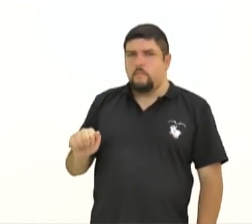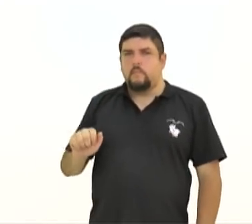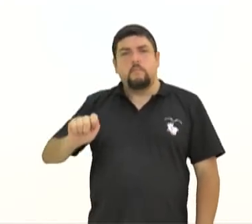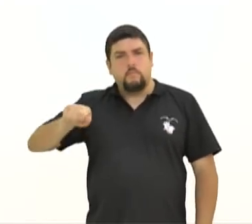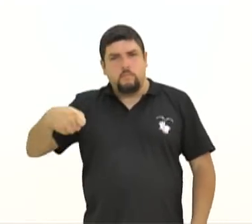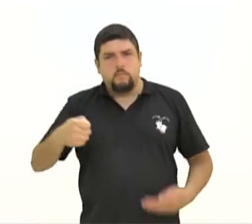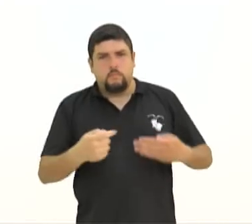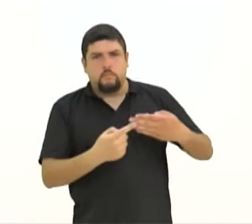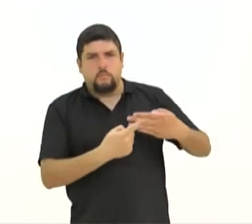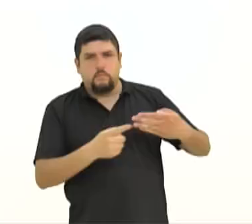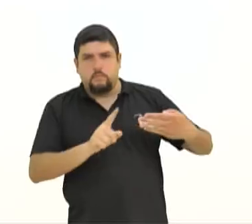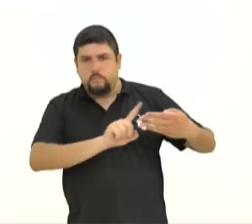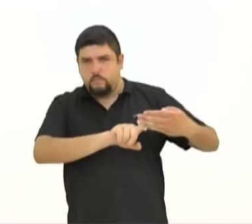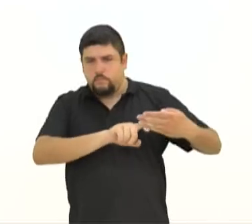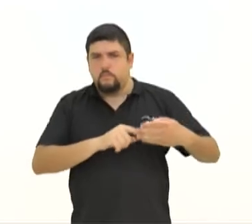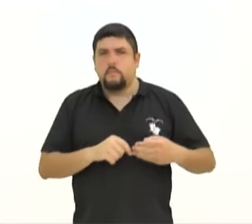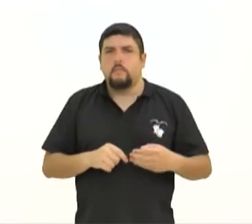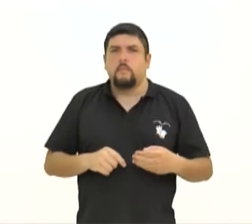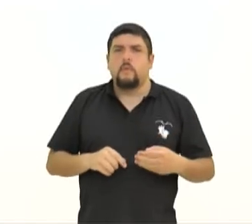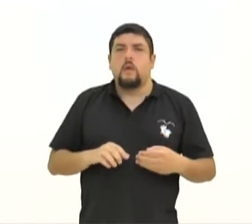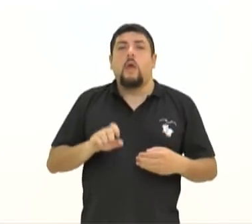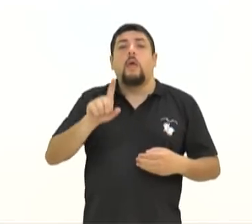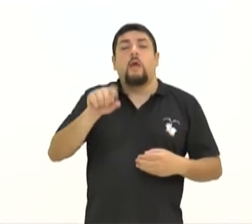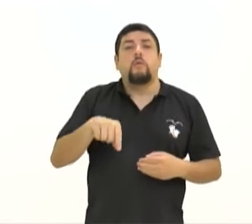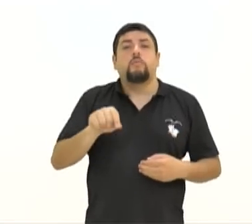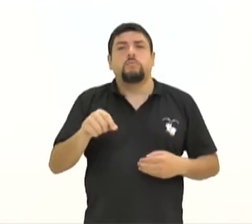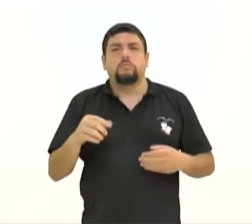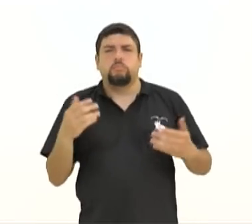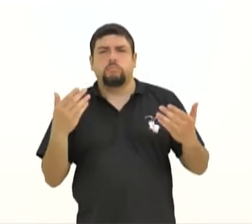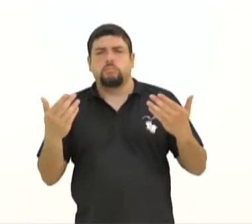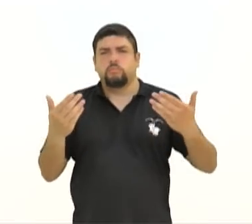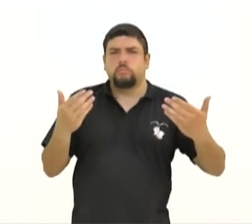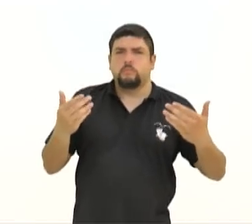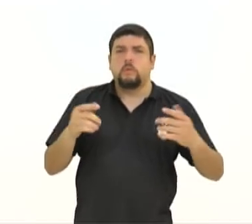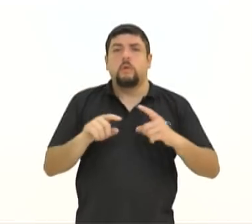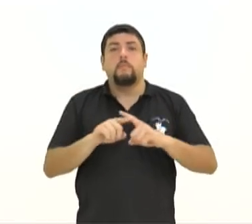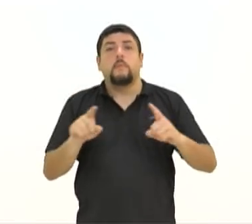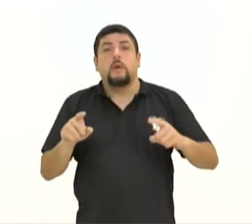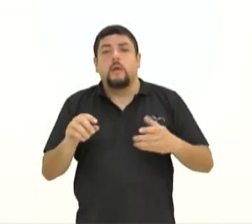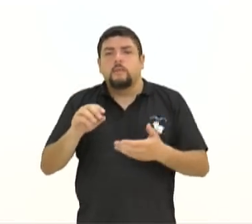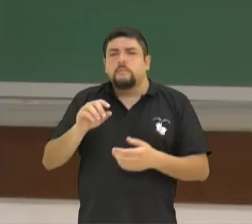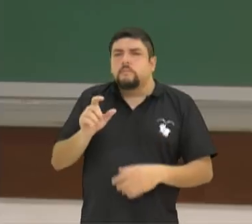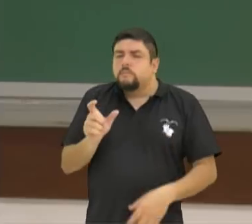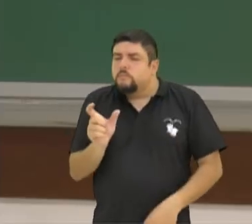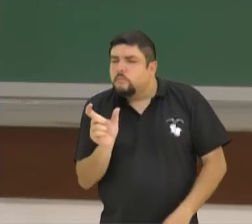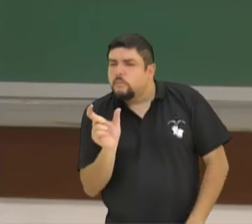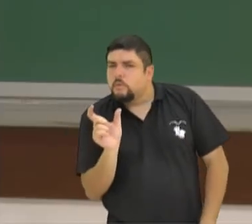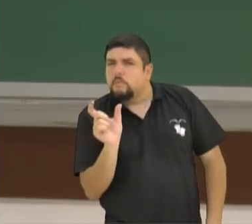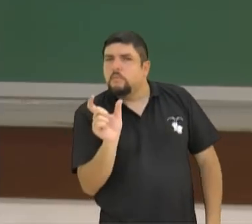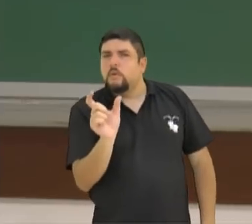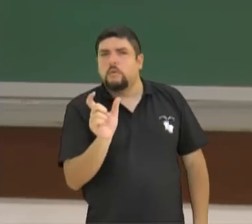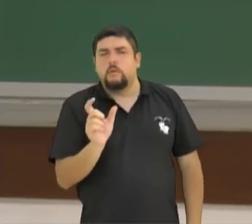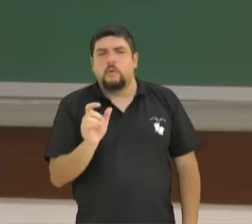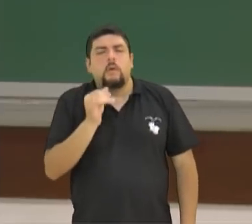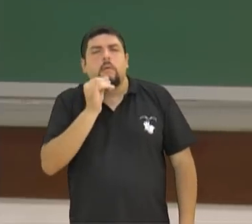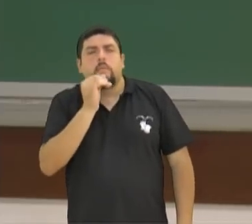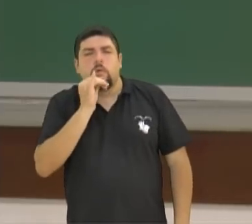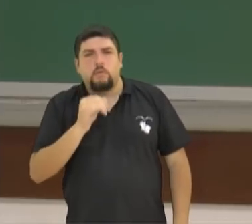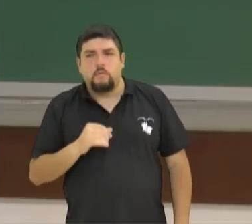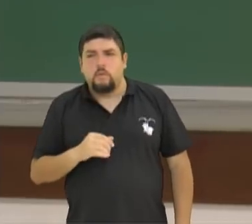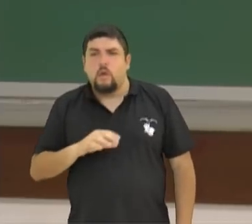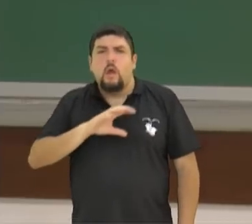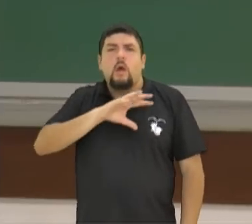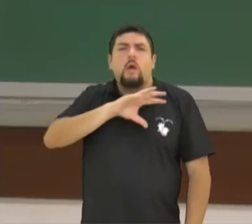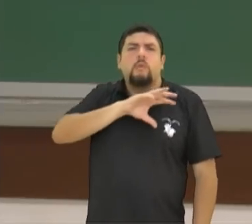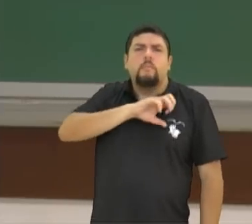consiste numa comparação sem o termo comparativo, né? Então, ela não diz assim, o amor é